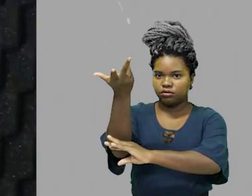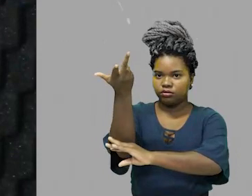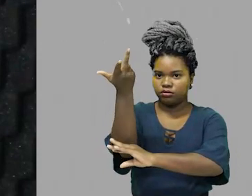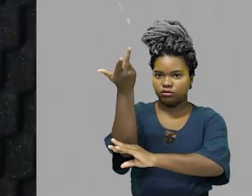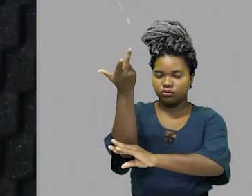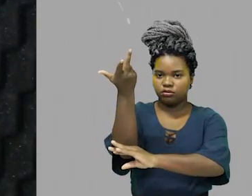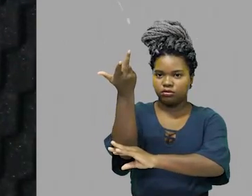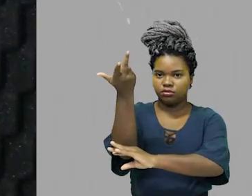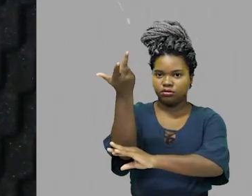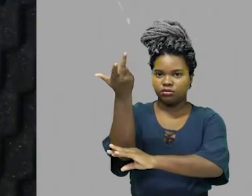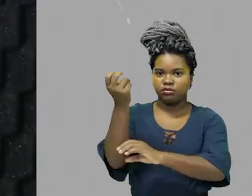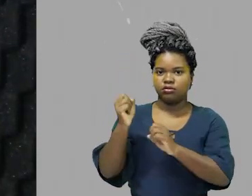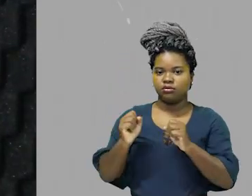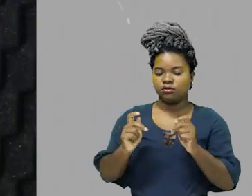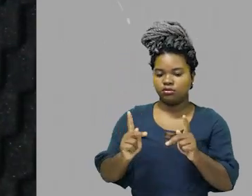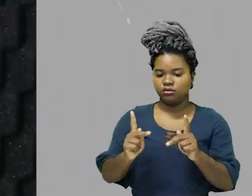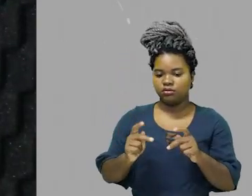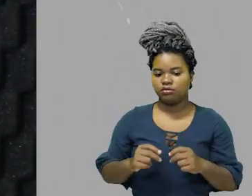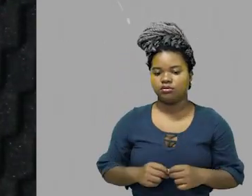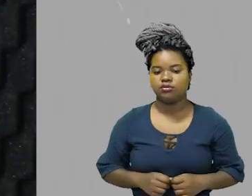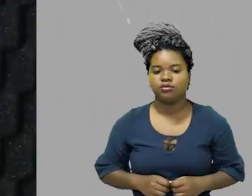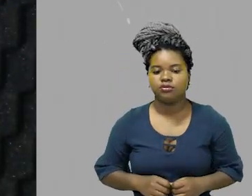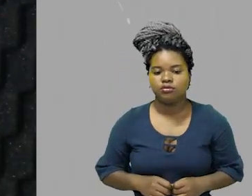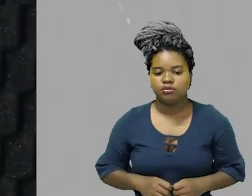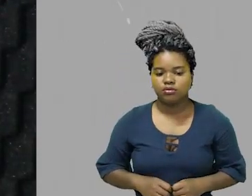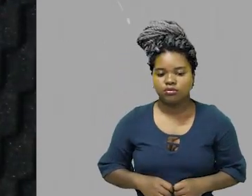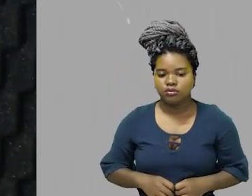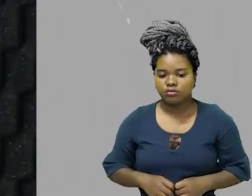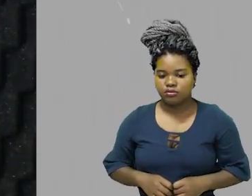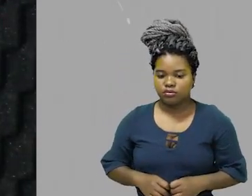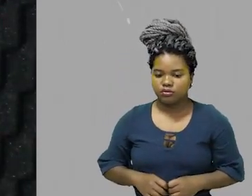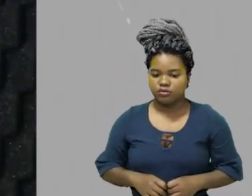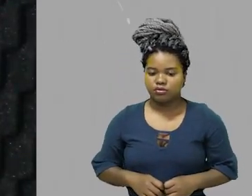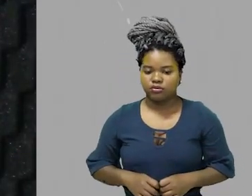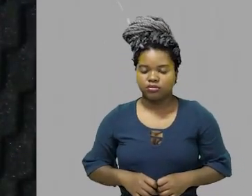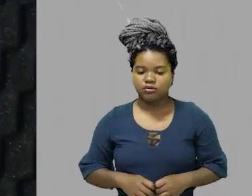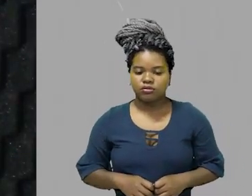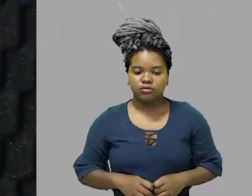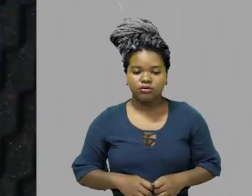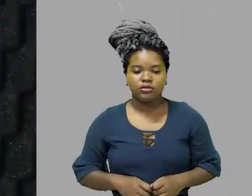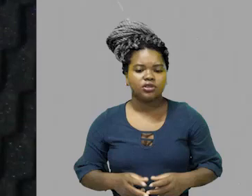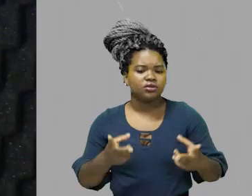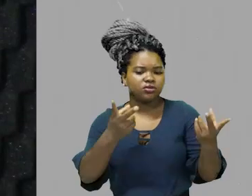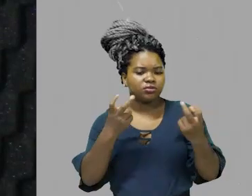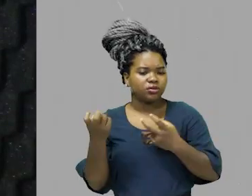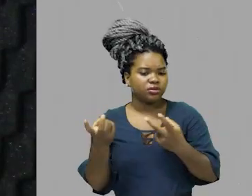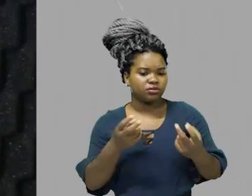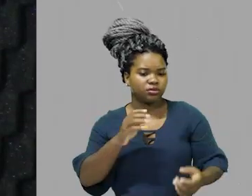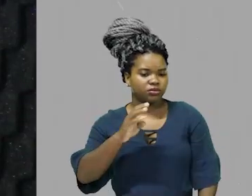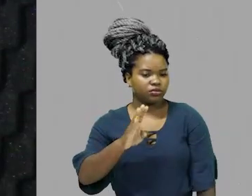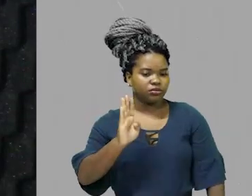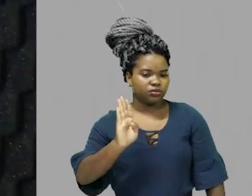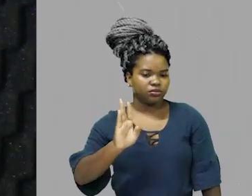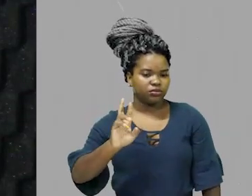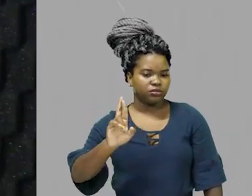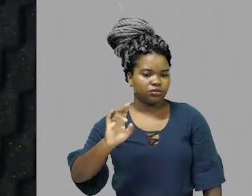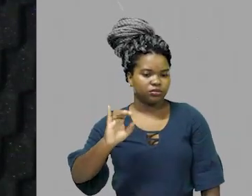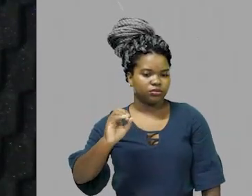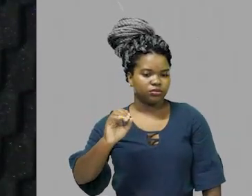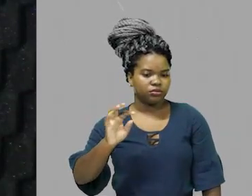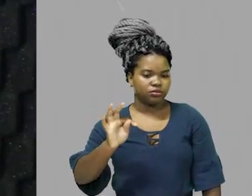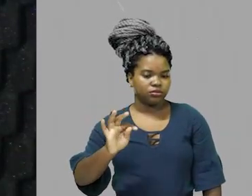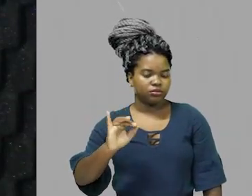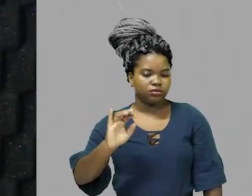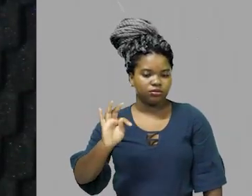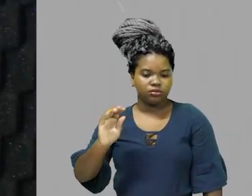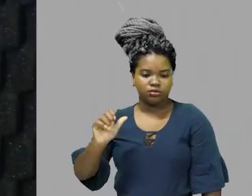muito pequenas, tá? Porque elas não são plantas vasculares. Elas não possuem vasos condutores, então elas